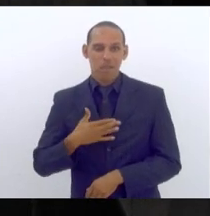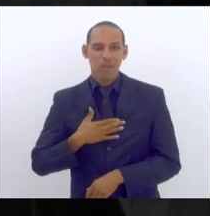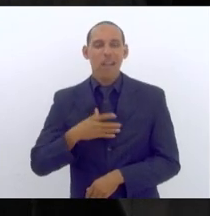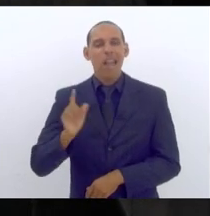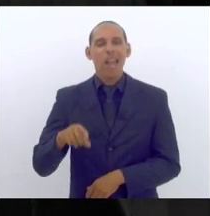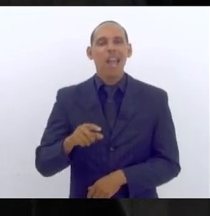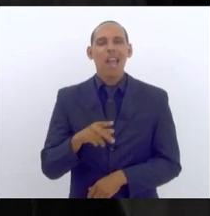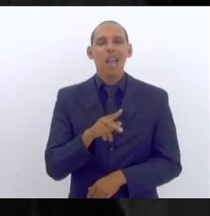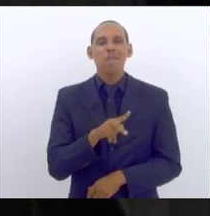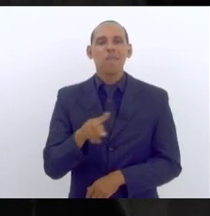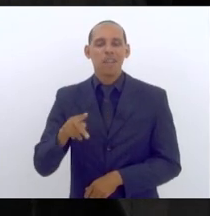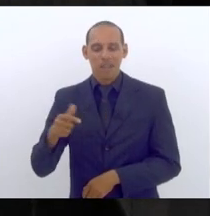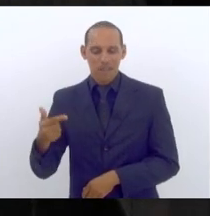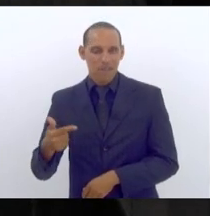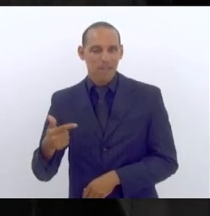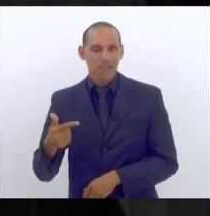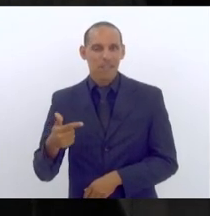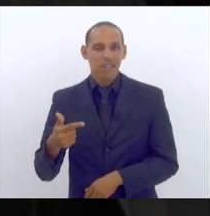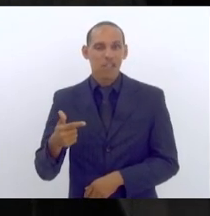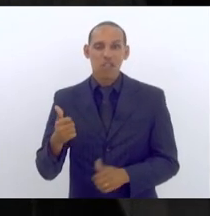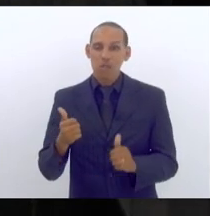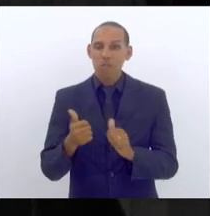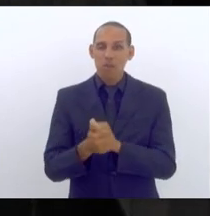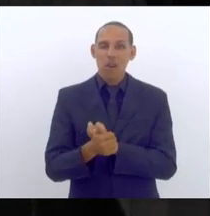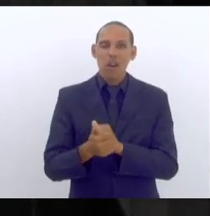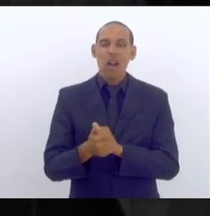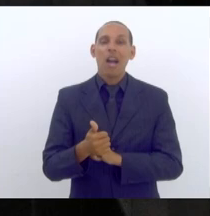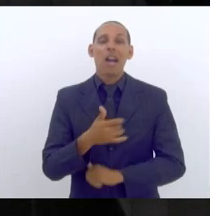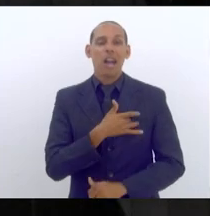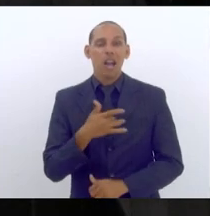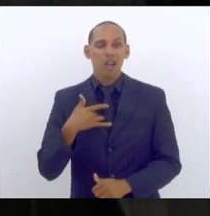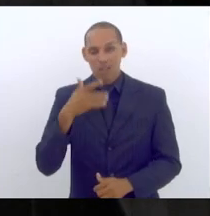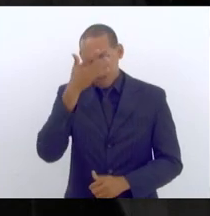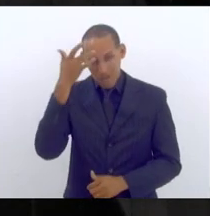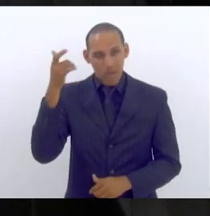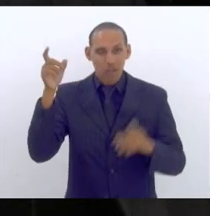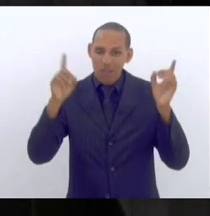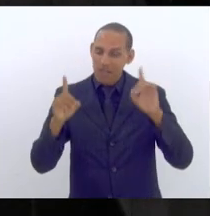esporte para a saúde pessoa com deficiência